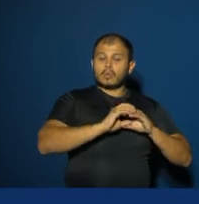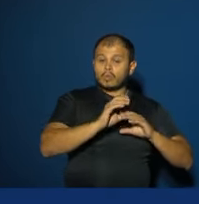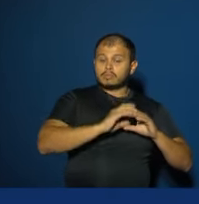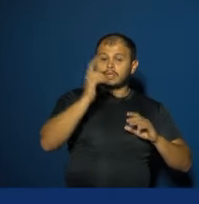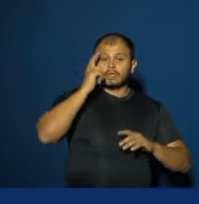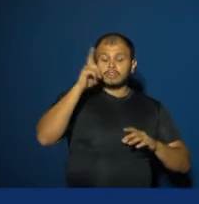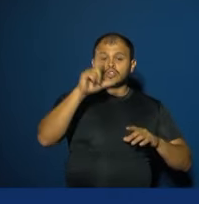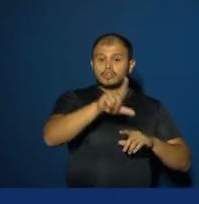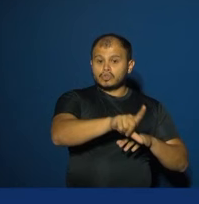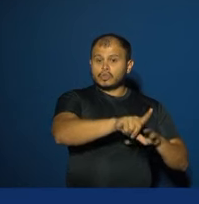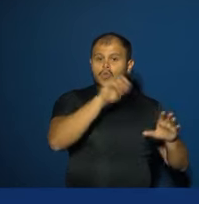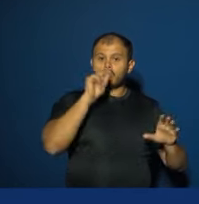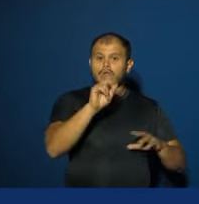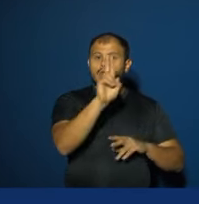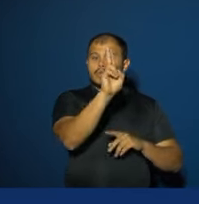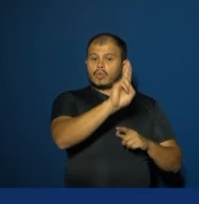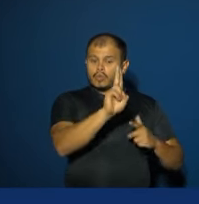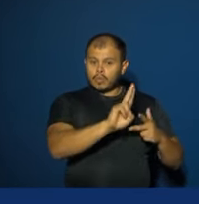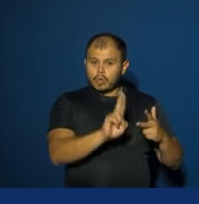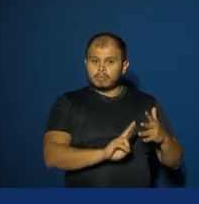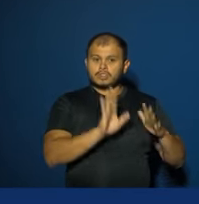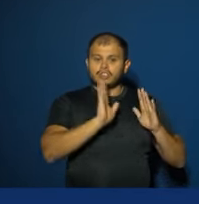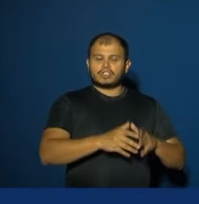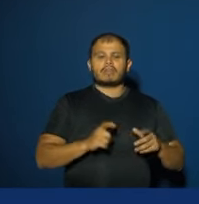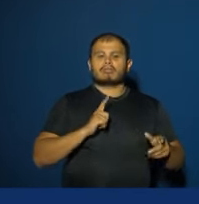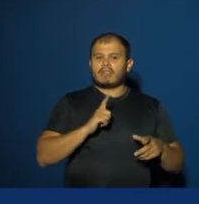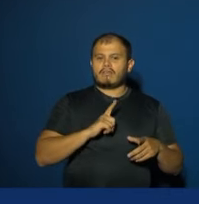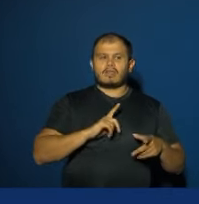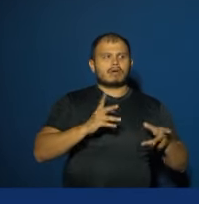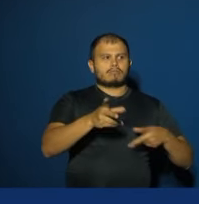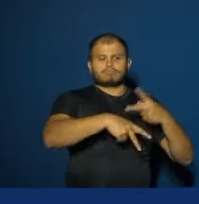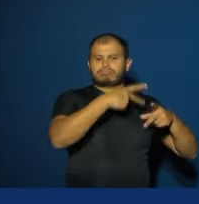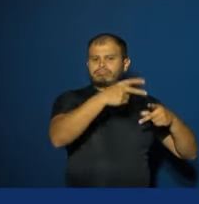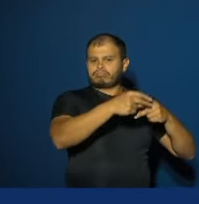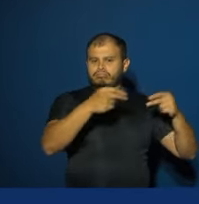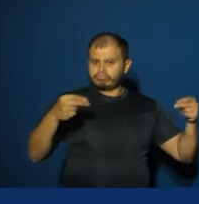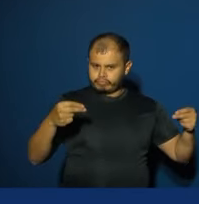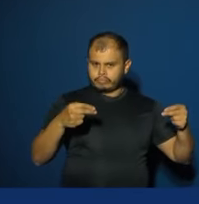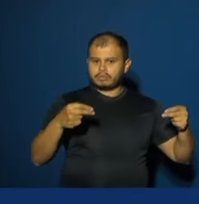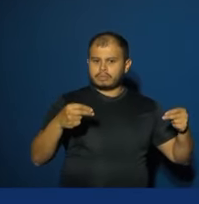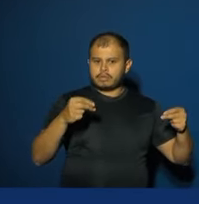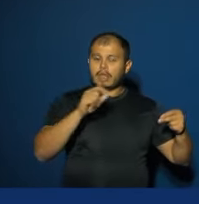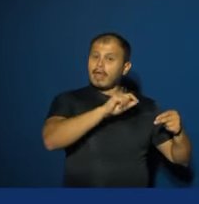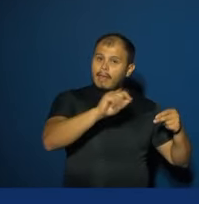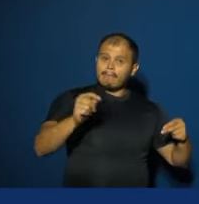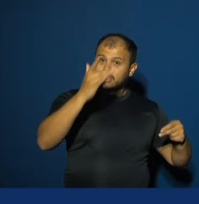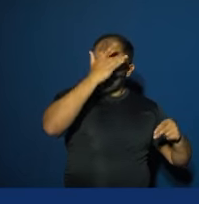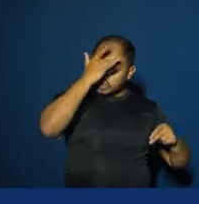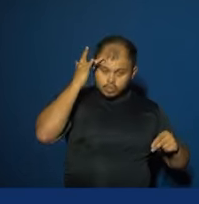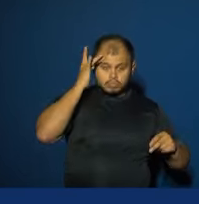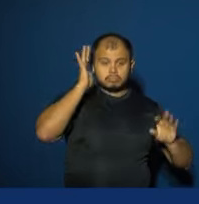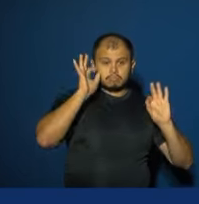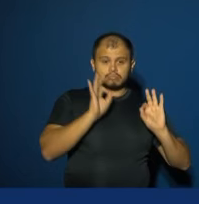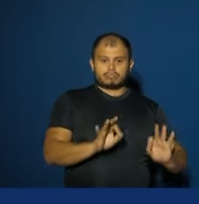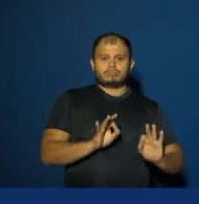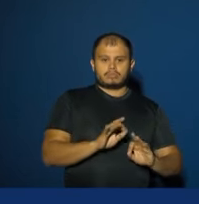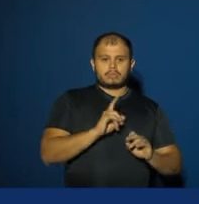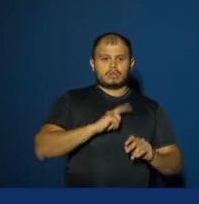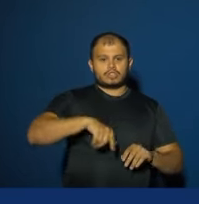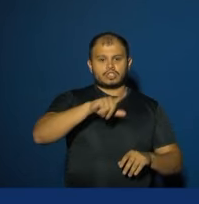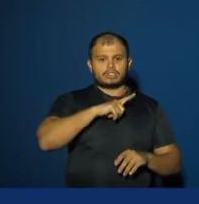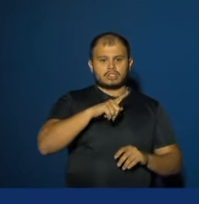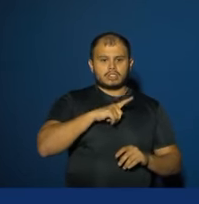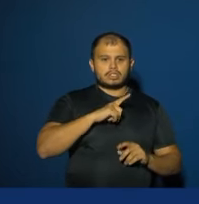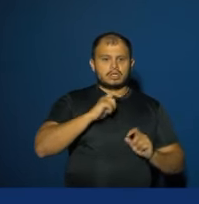escolher o nome ainda deu um um presente um sofá e não sei o que e o próprio povo que escolheu então nós estamos de uma família muito